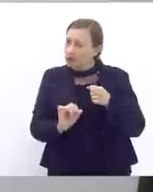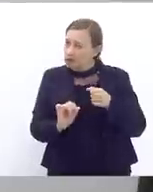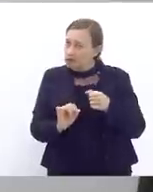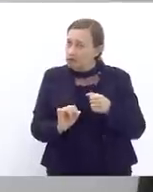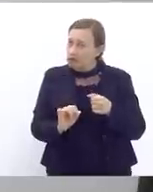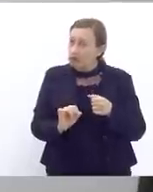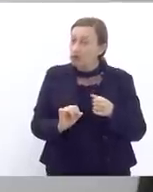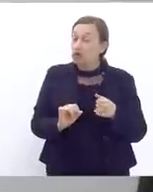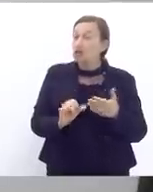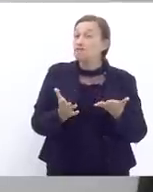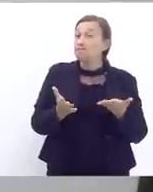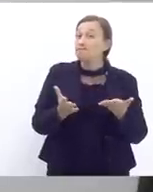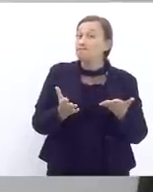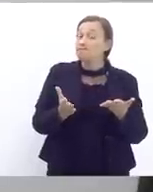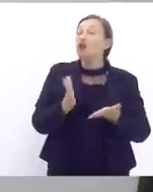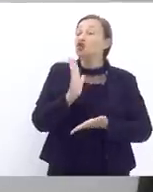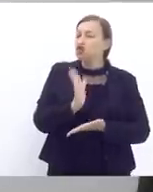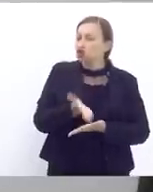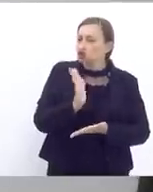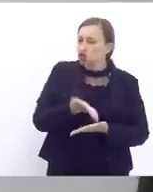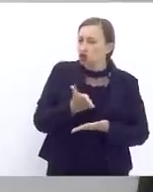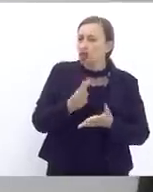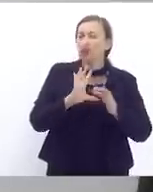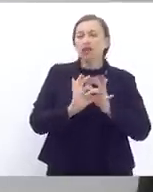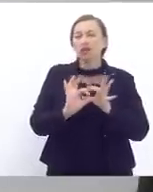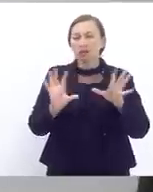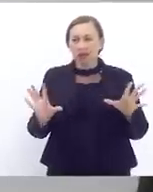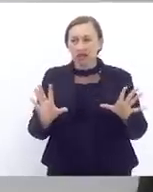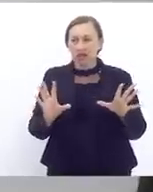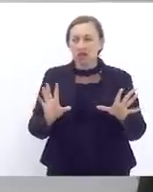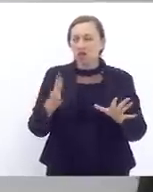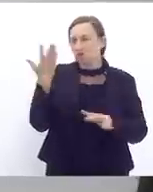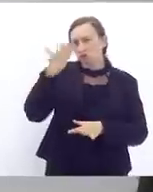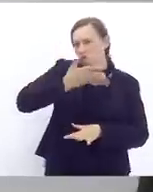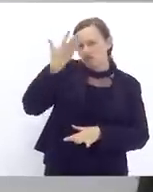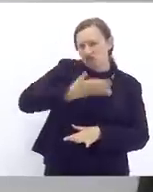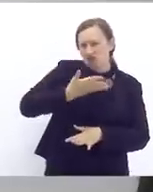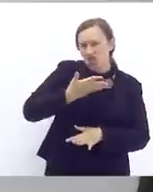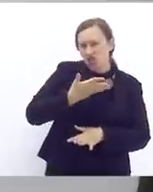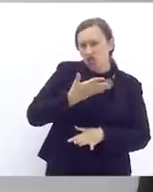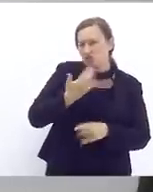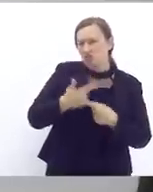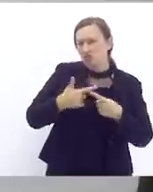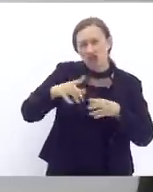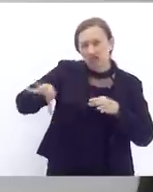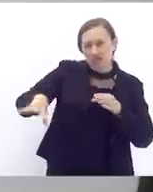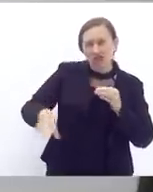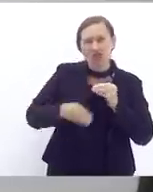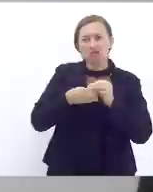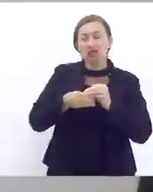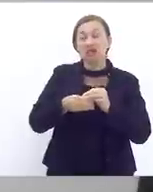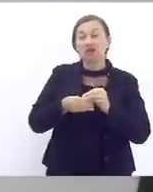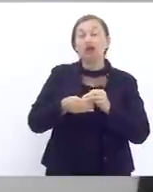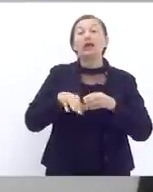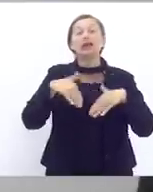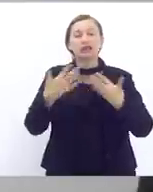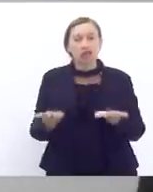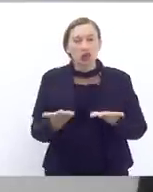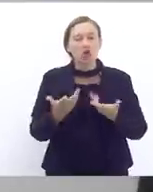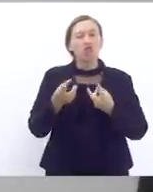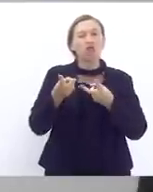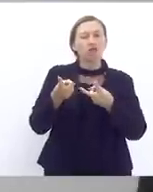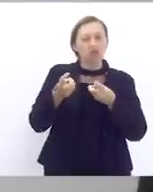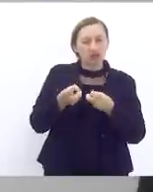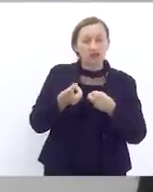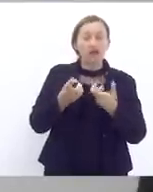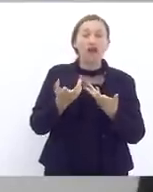e já tendo autorização Não vejo porque que não tá implementado ainda né então vou verificar